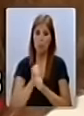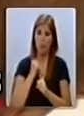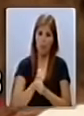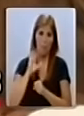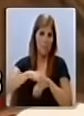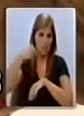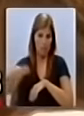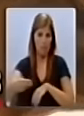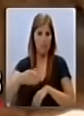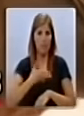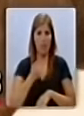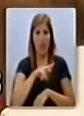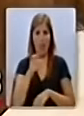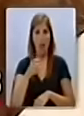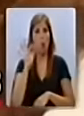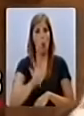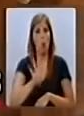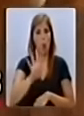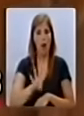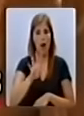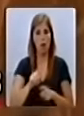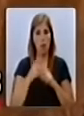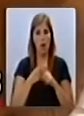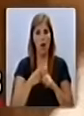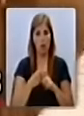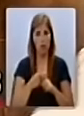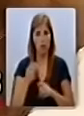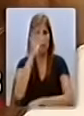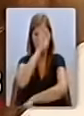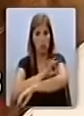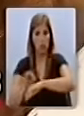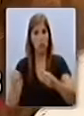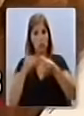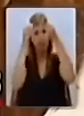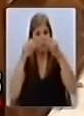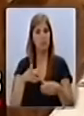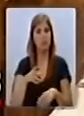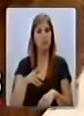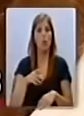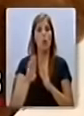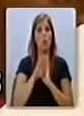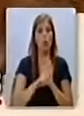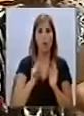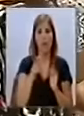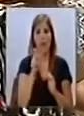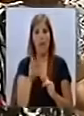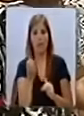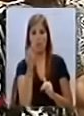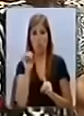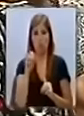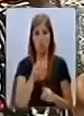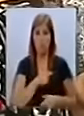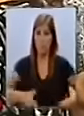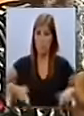Diana Queiroz, quarto ano de arquitetura, brinda aos 6 meses de programa Erasmus que vai cumprir na Universidade Autónoma da Cidade do México, juntamente com